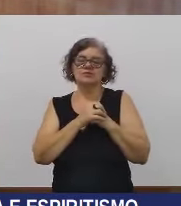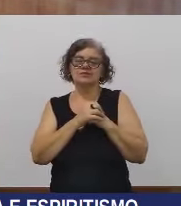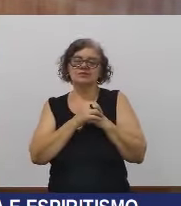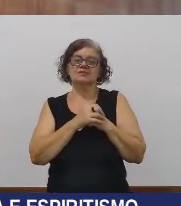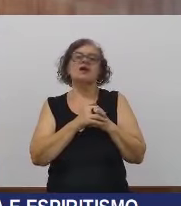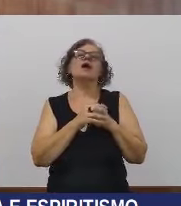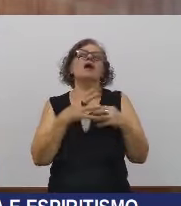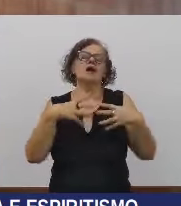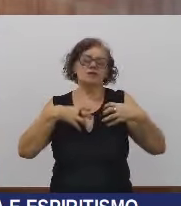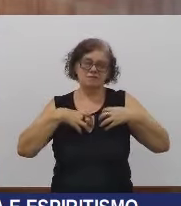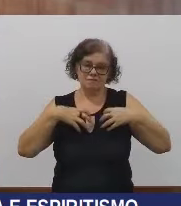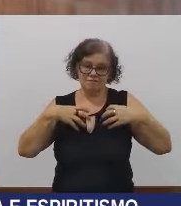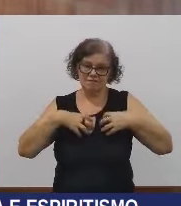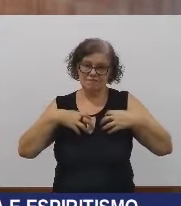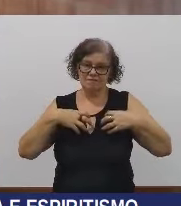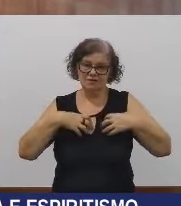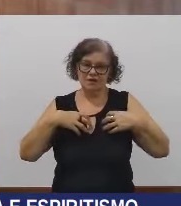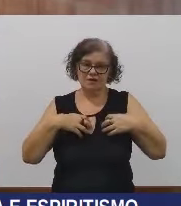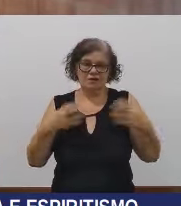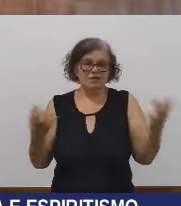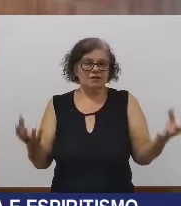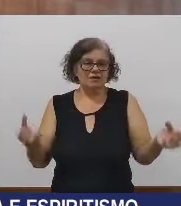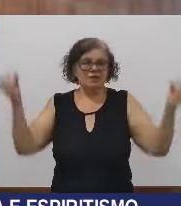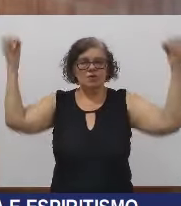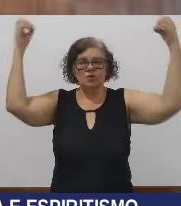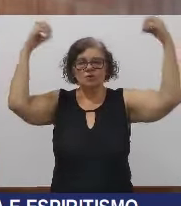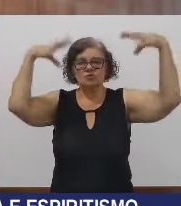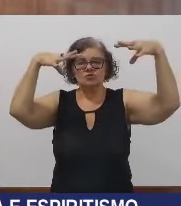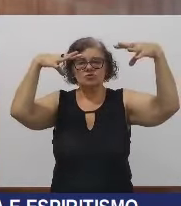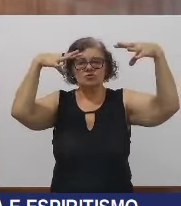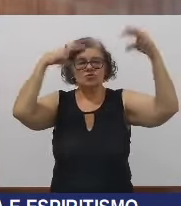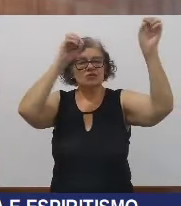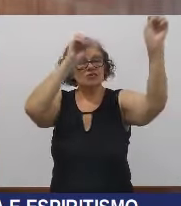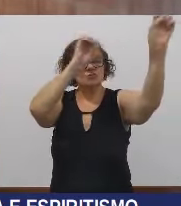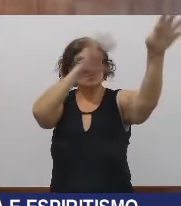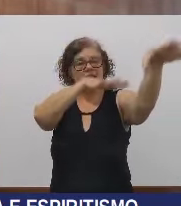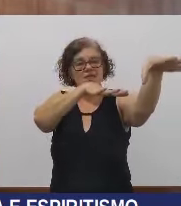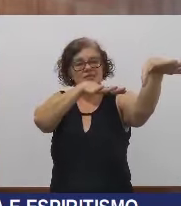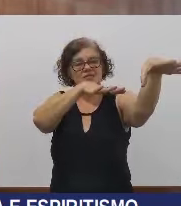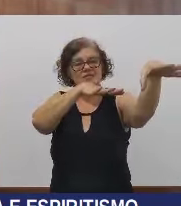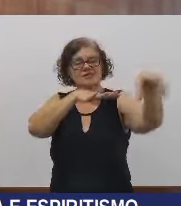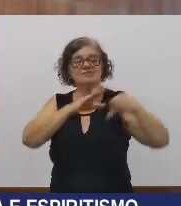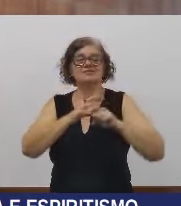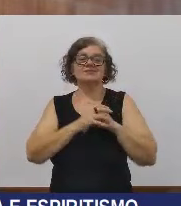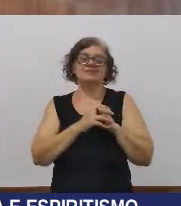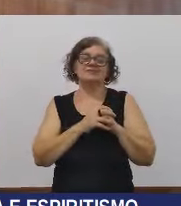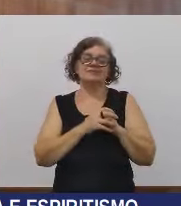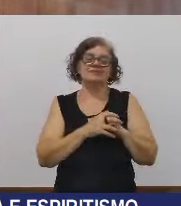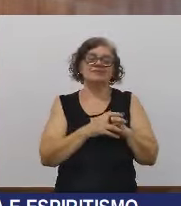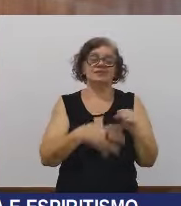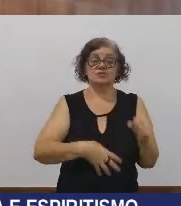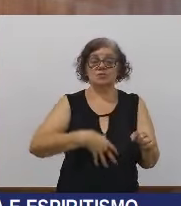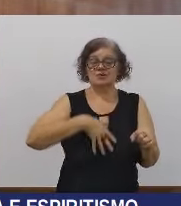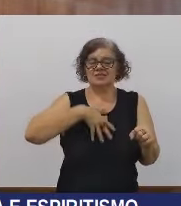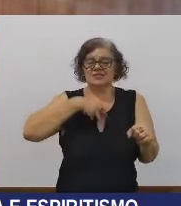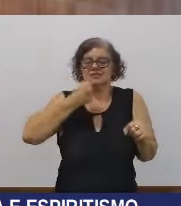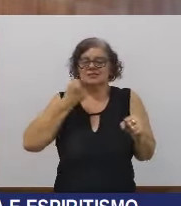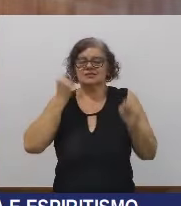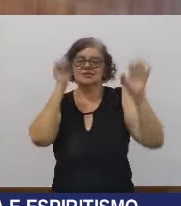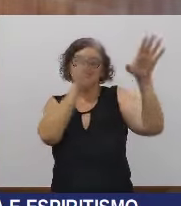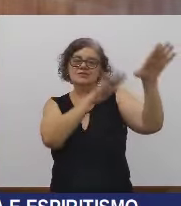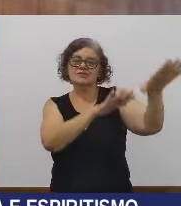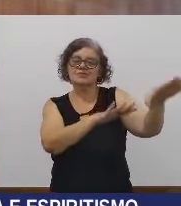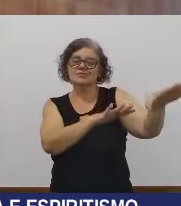que fazem que possamos sentir nesse momento uma chuva de bênçãos sobre as nossas cabeças. Que possamos sentir essa chuva